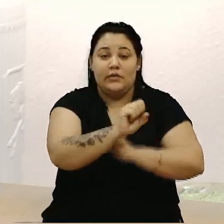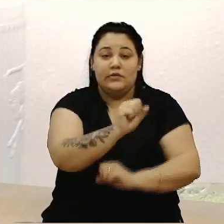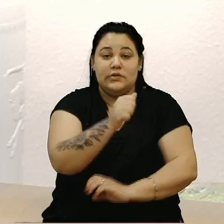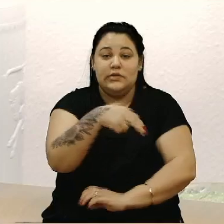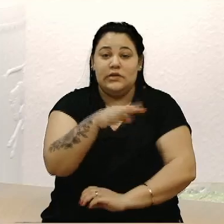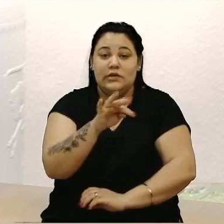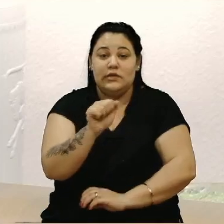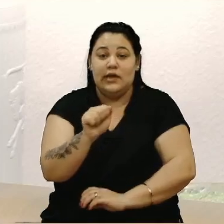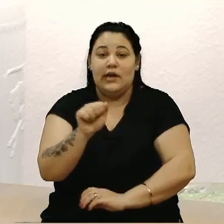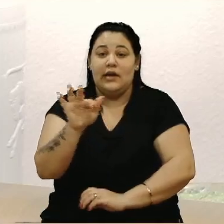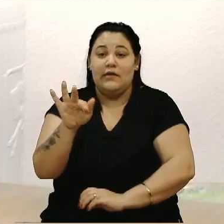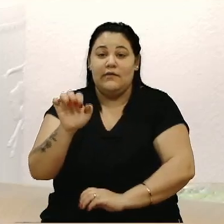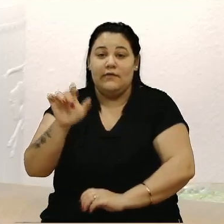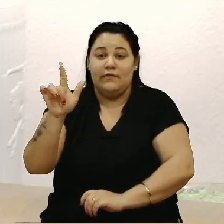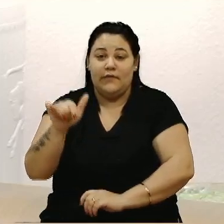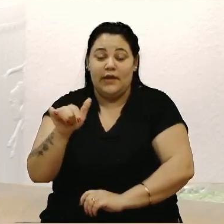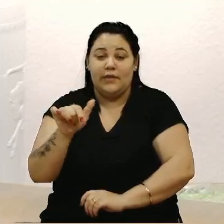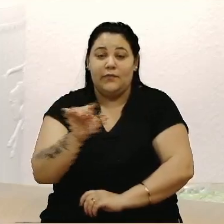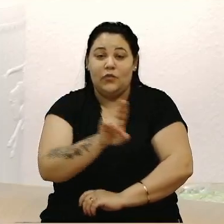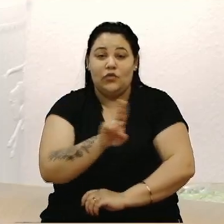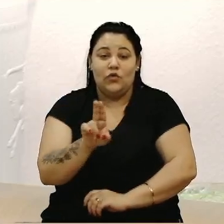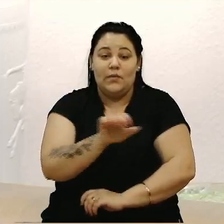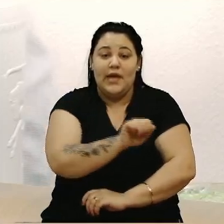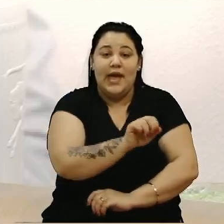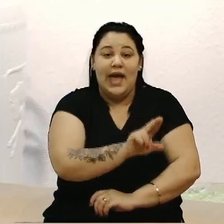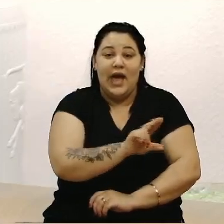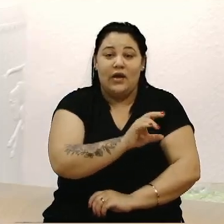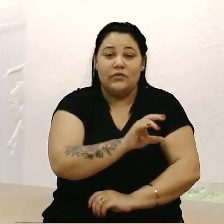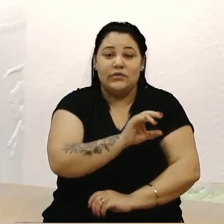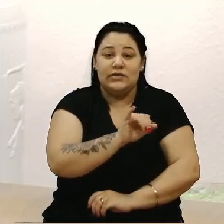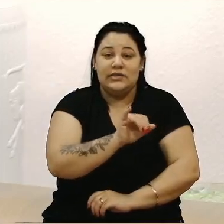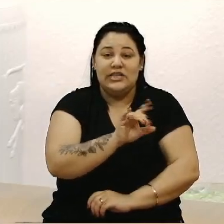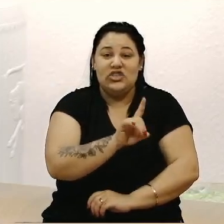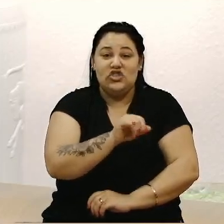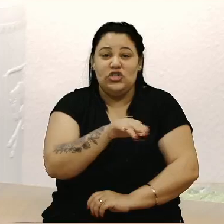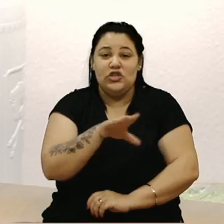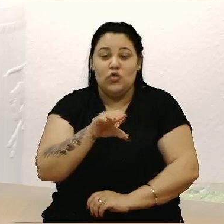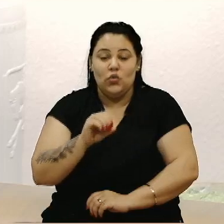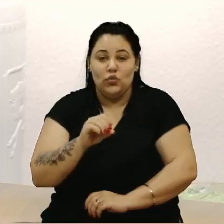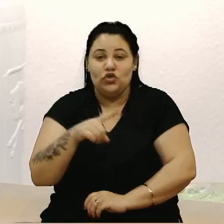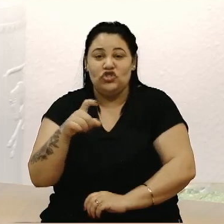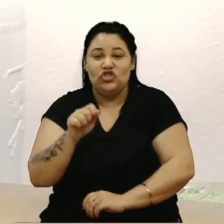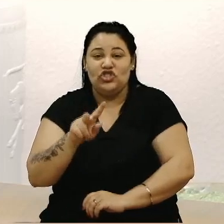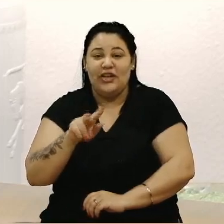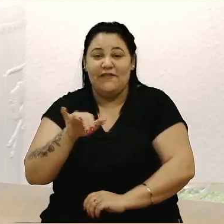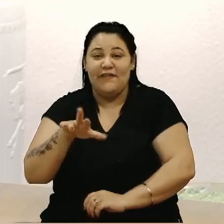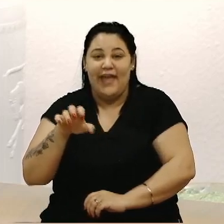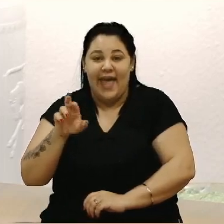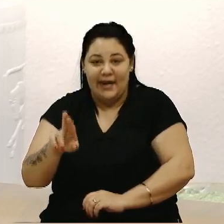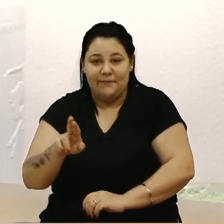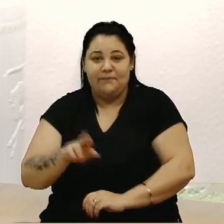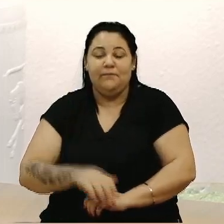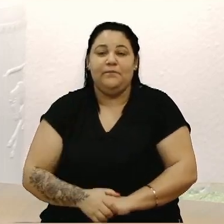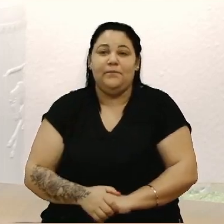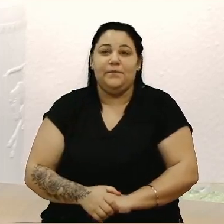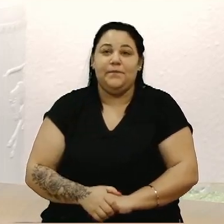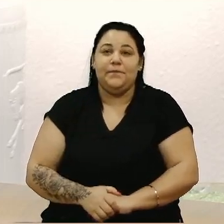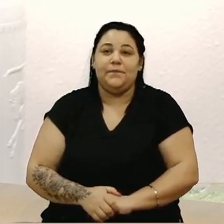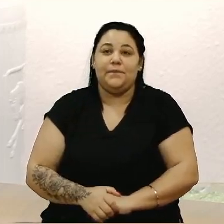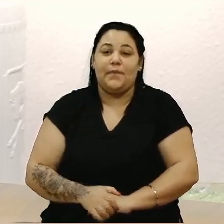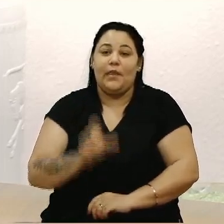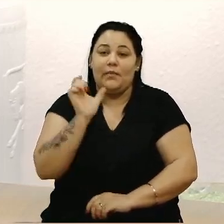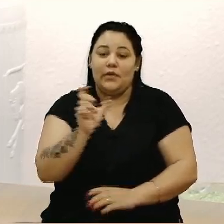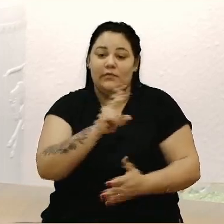Rua Alcidino Xavier de Oliveira. Relator, vereador Lucas Carenhato. Com a palavra o relator para a leitura